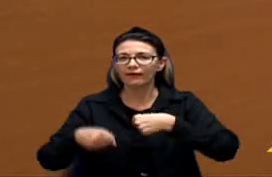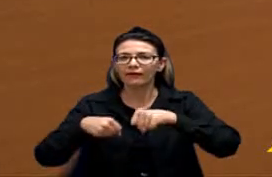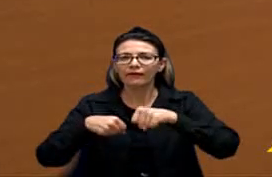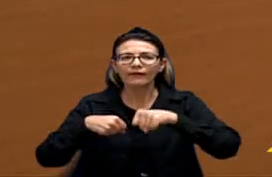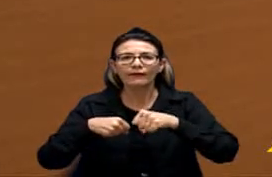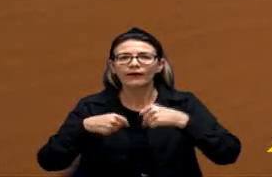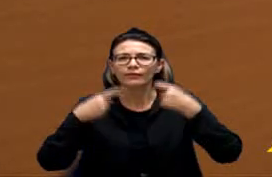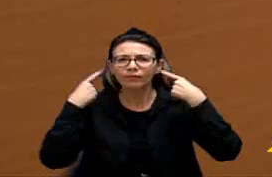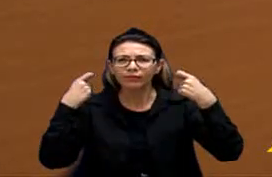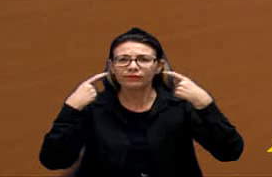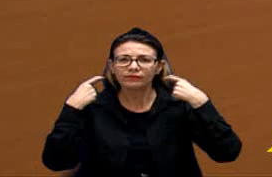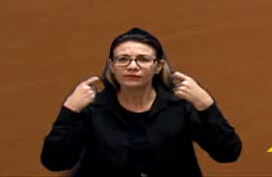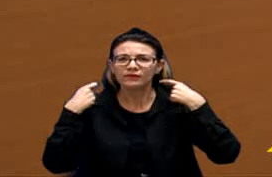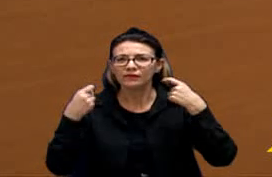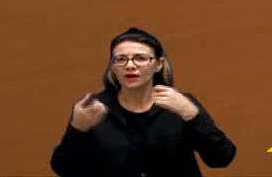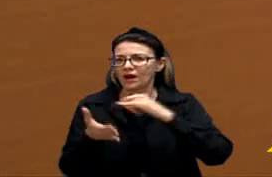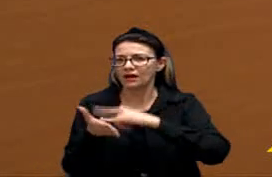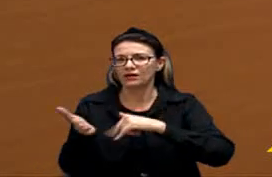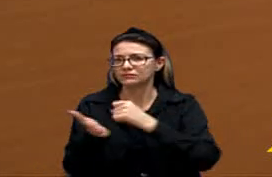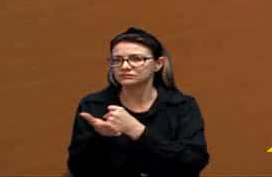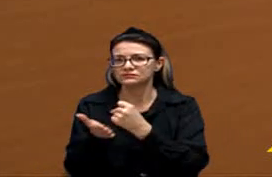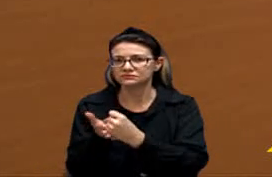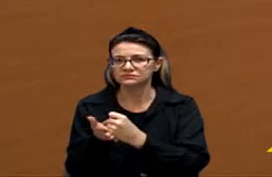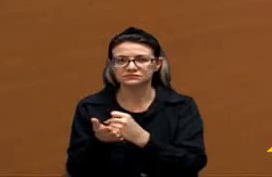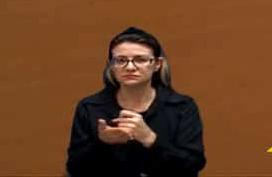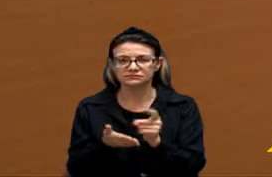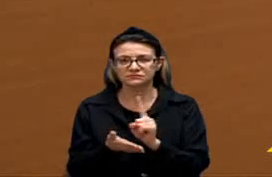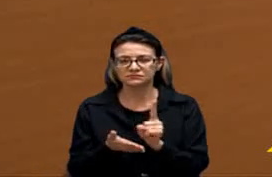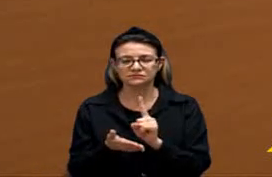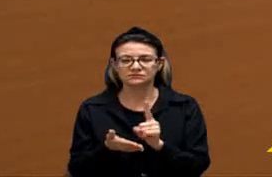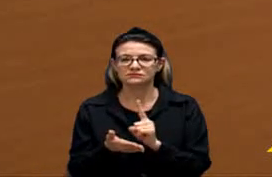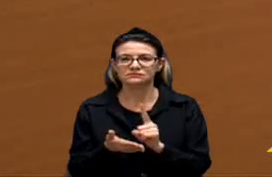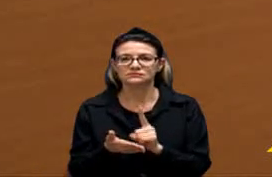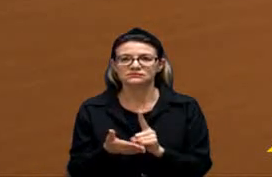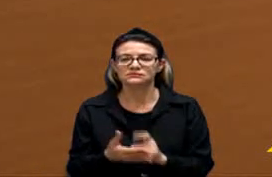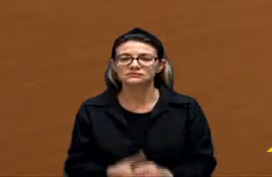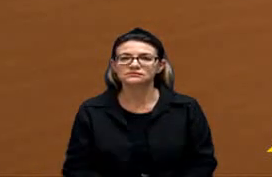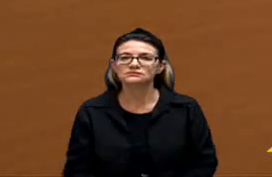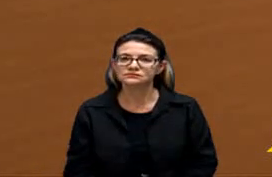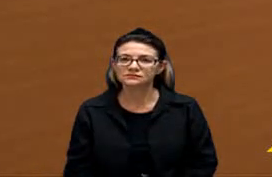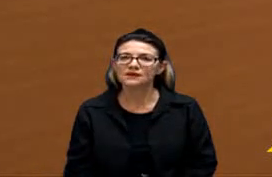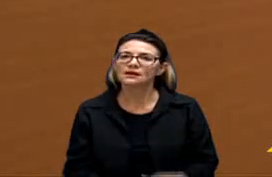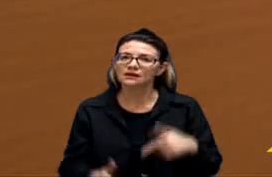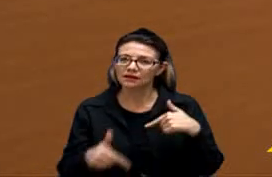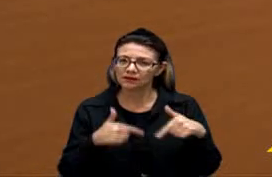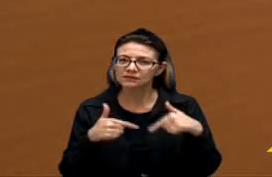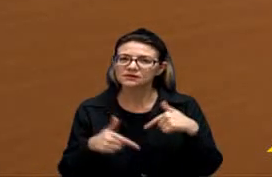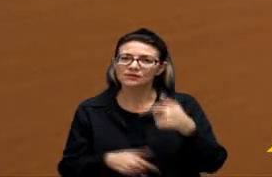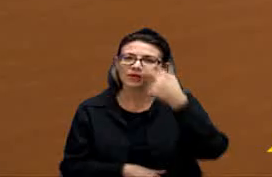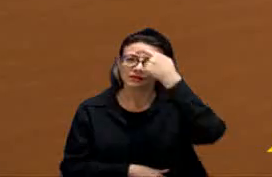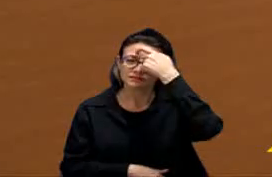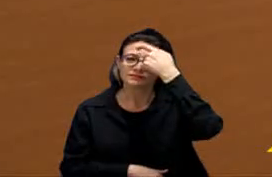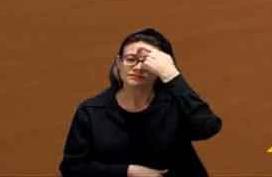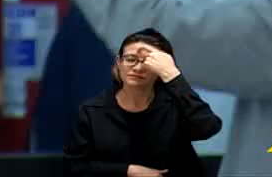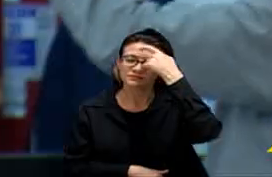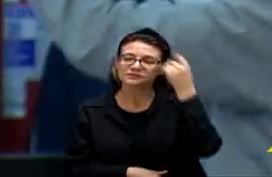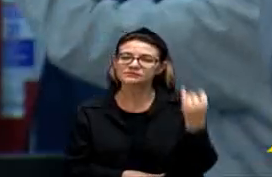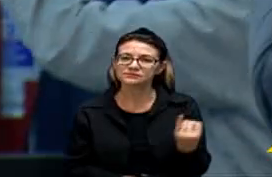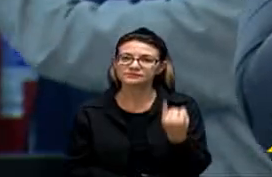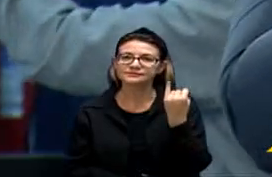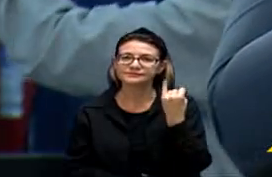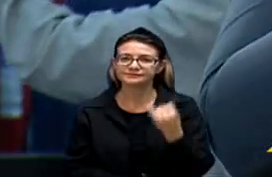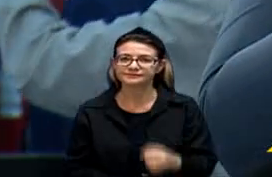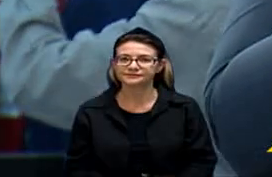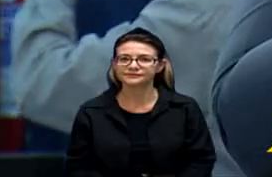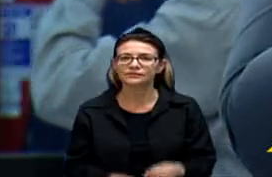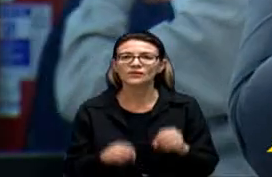você para você poder eh fazer a minha entrega né É exatamente fazer um trabalho de conscientização isso é importante também quando quando o iFood